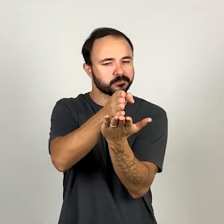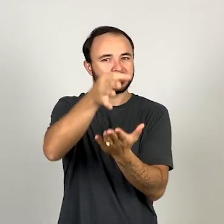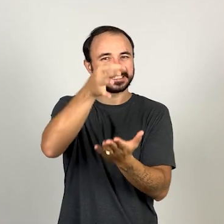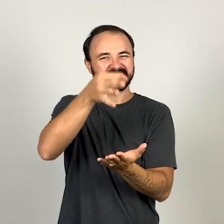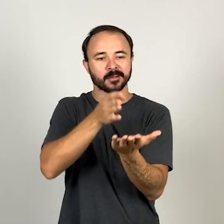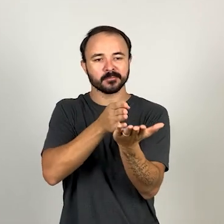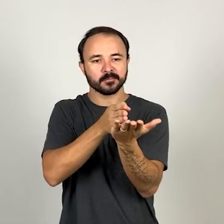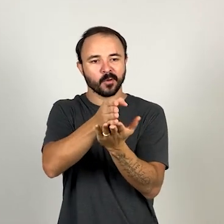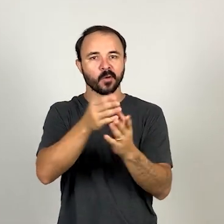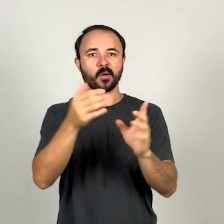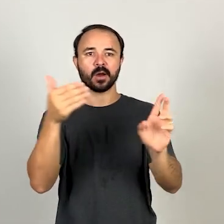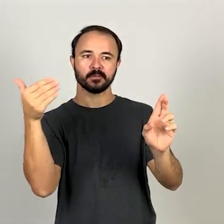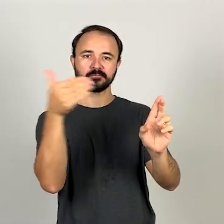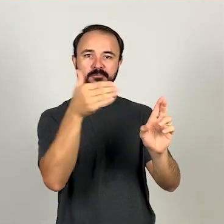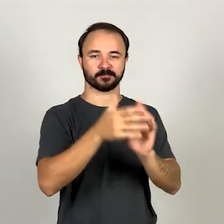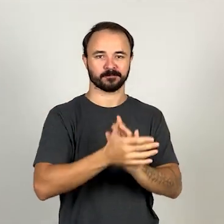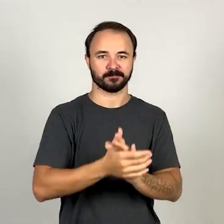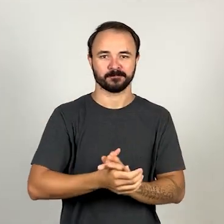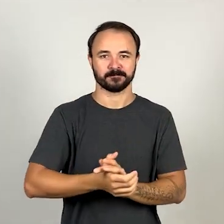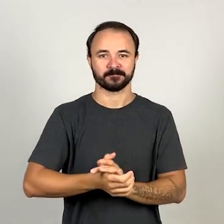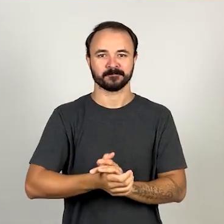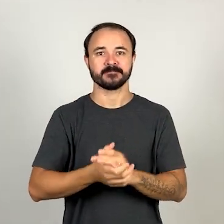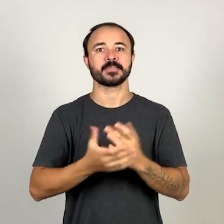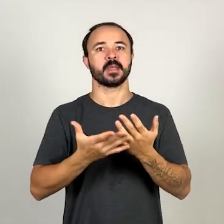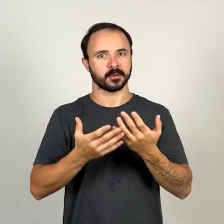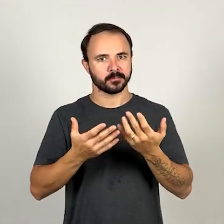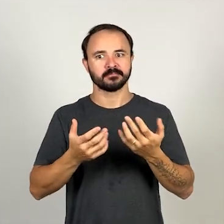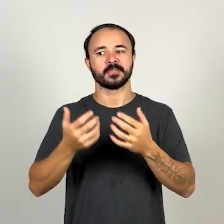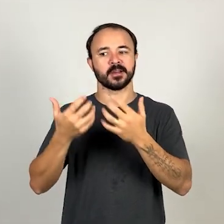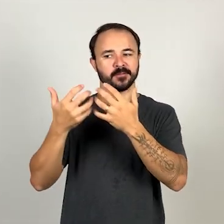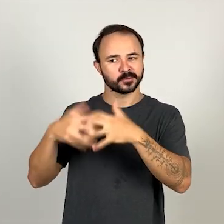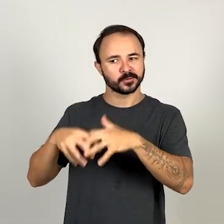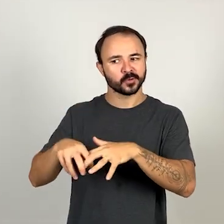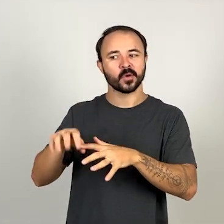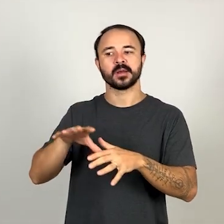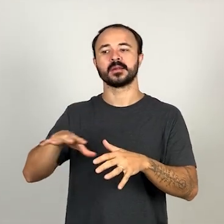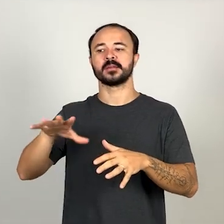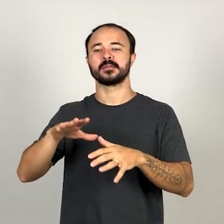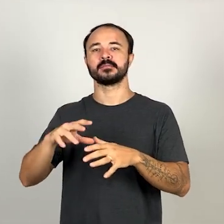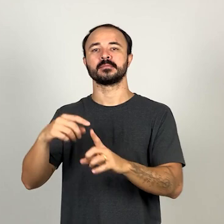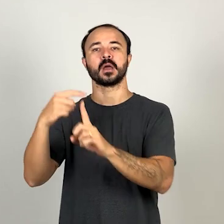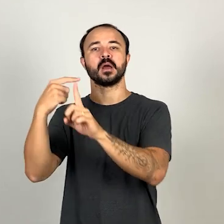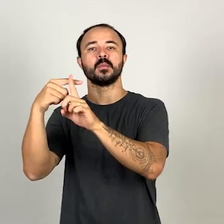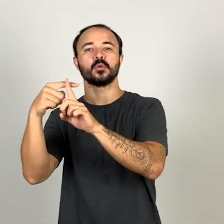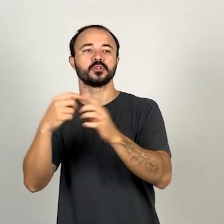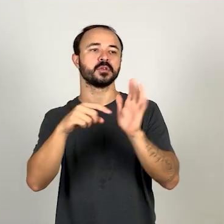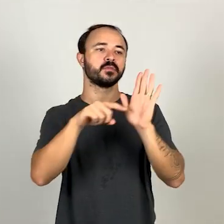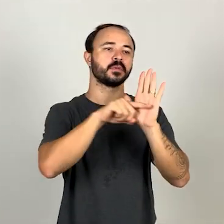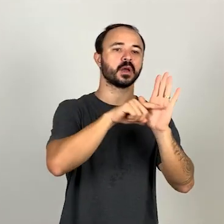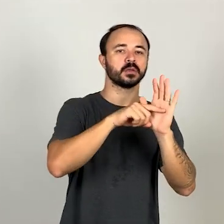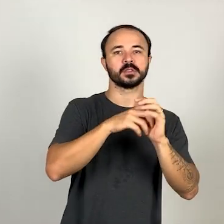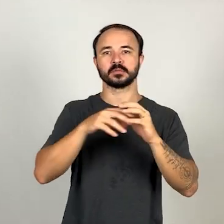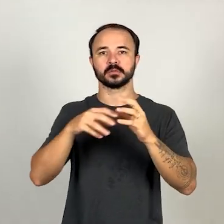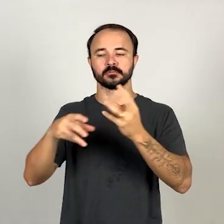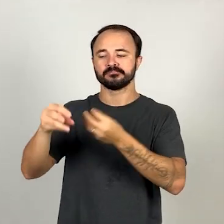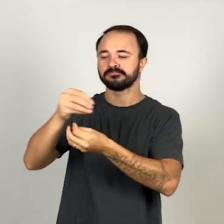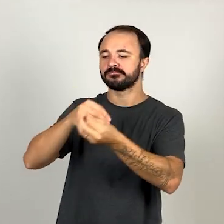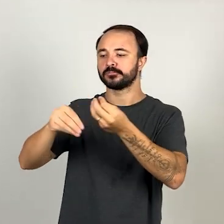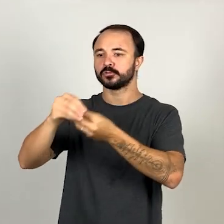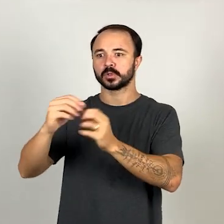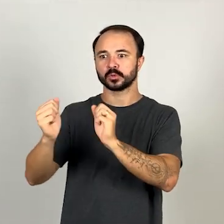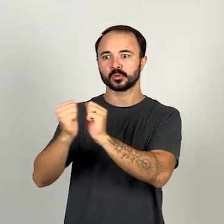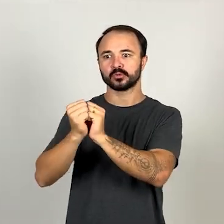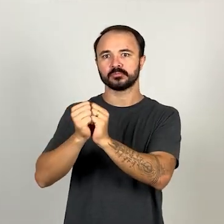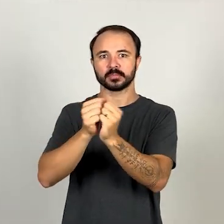elétrica. A base do circuito, então, funciona com o ordenamento dessas cargas negativas através da condução de